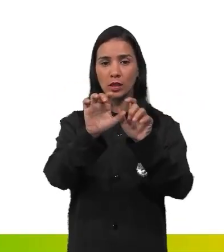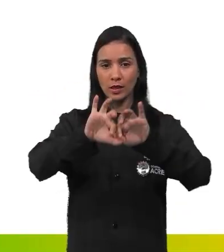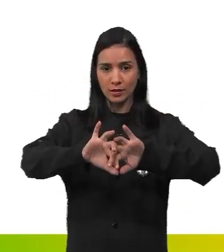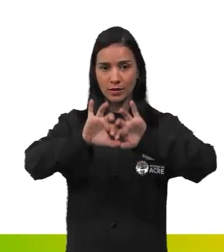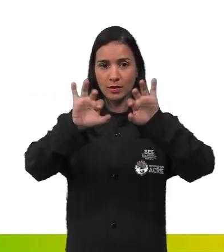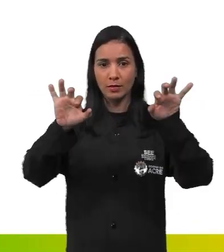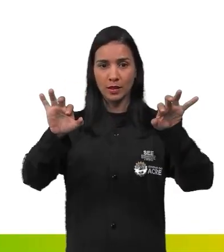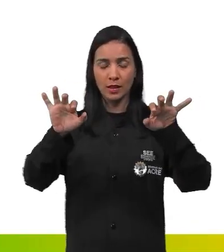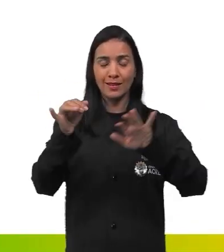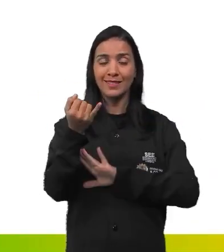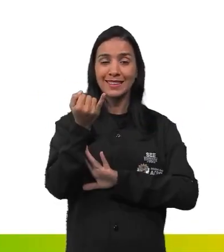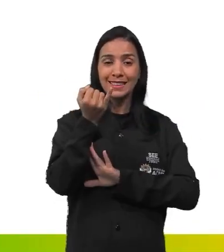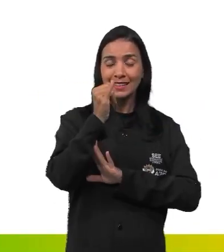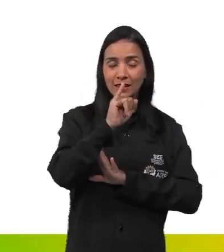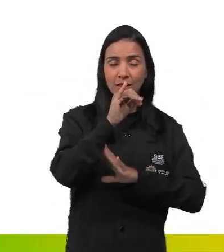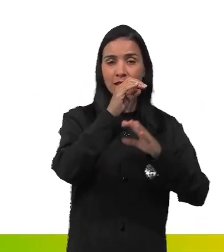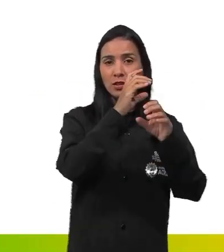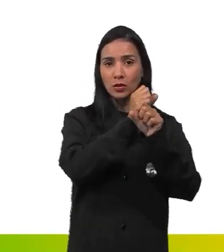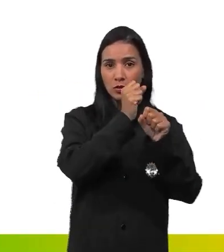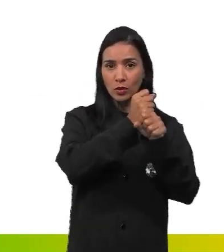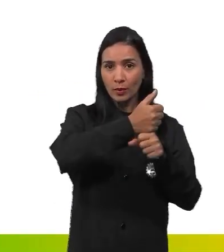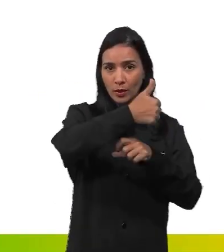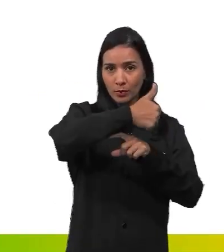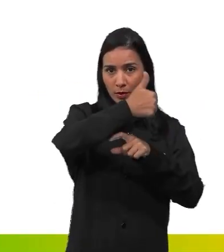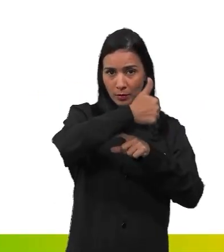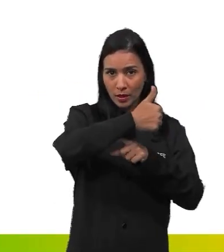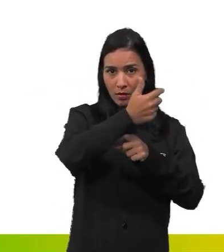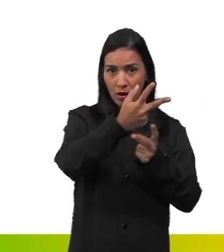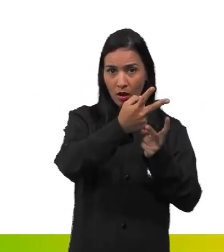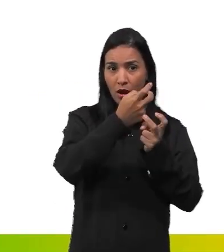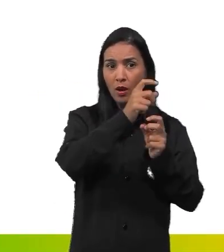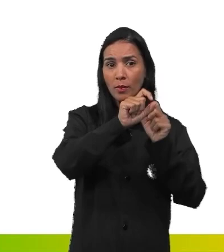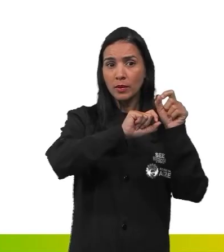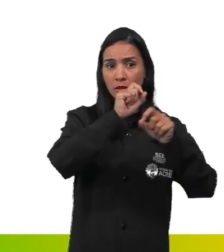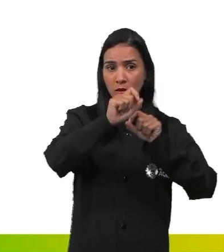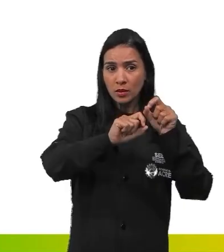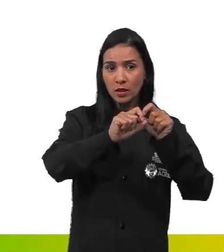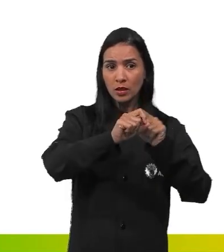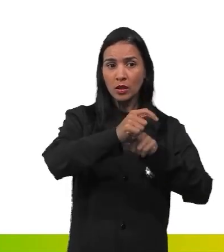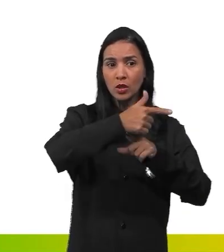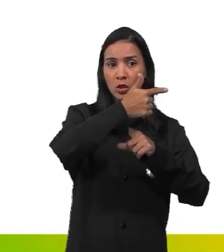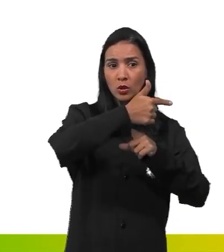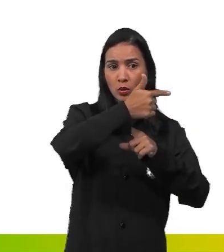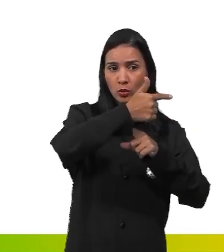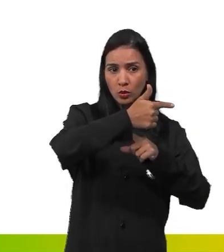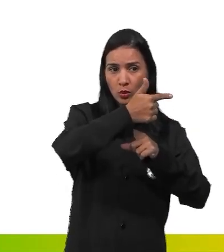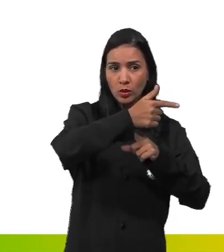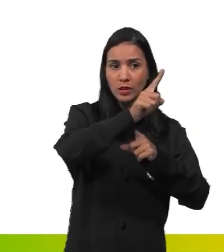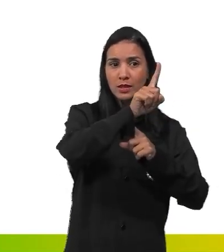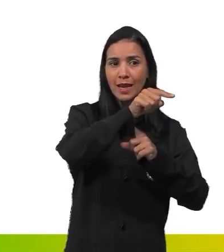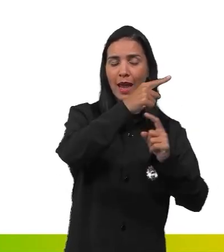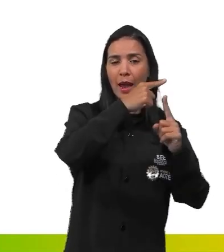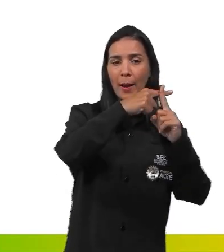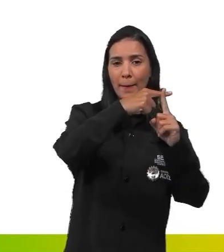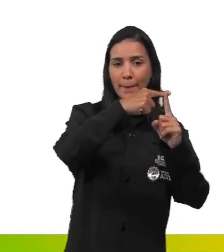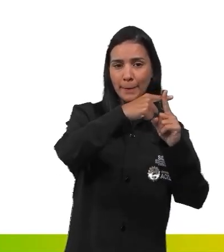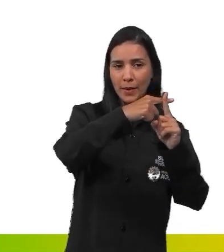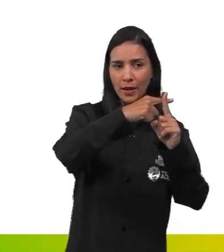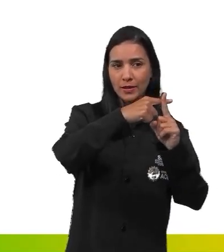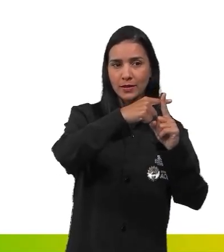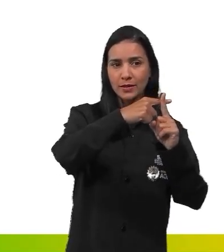no primeiro membro, você percebe o seguinte, ó, esse A2 aqui é positivo e esse aqui é negativo, então eles vão se cancelar.